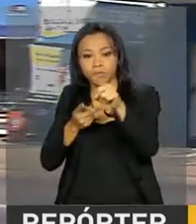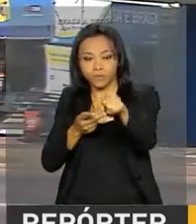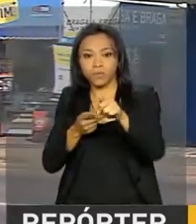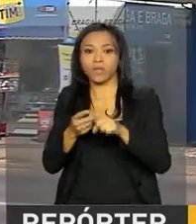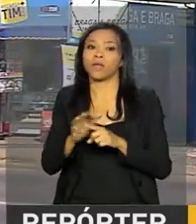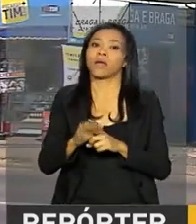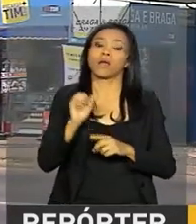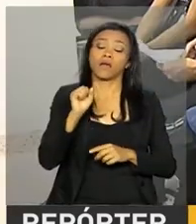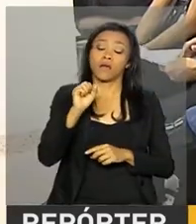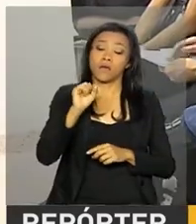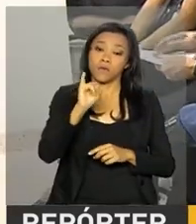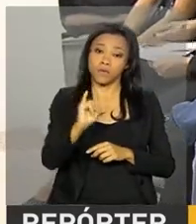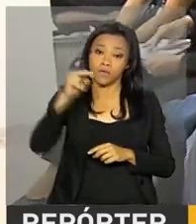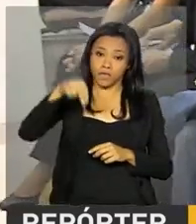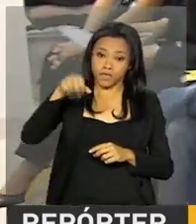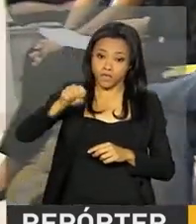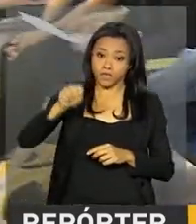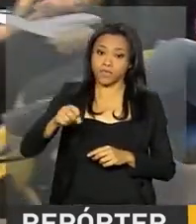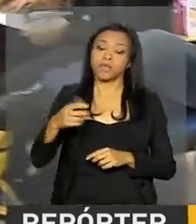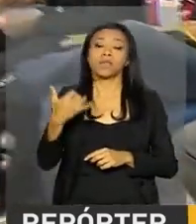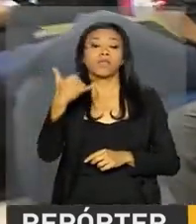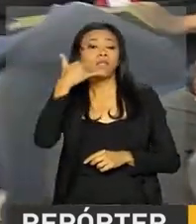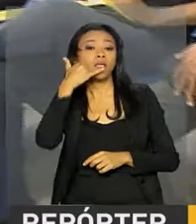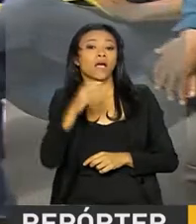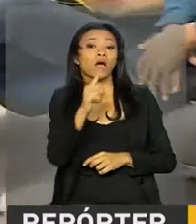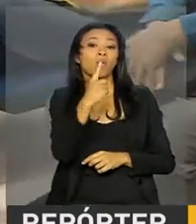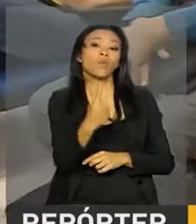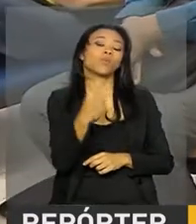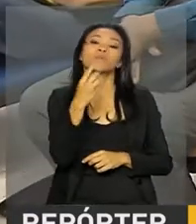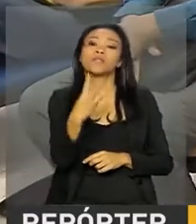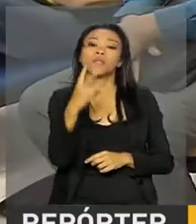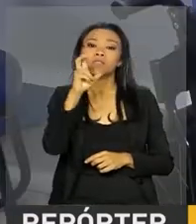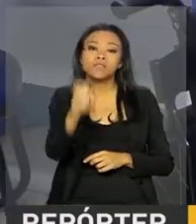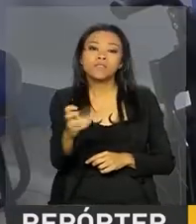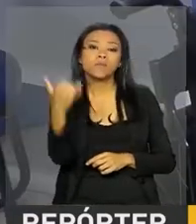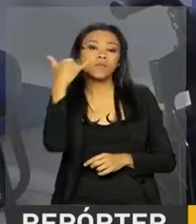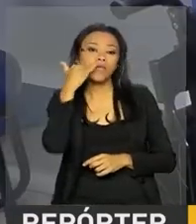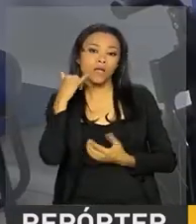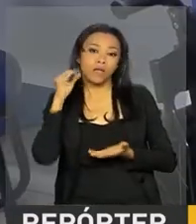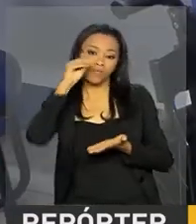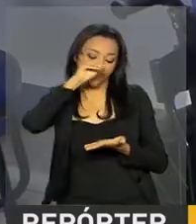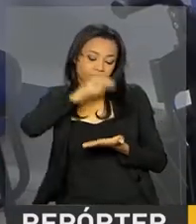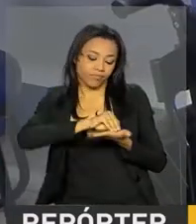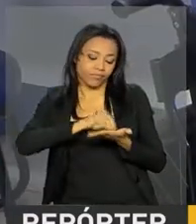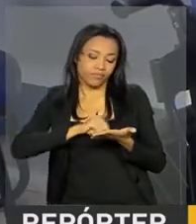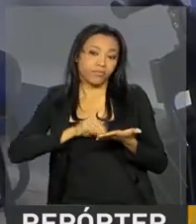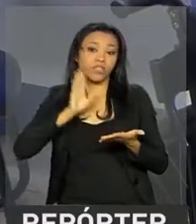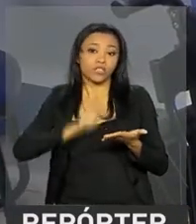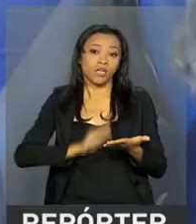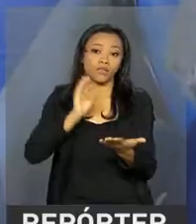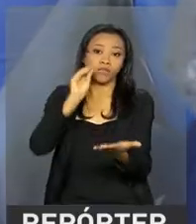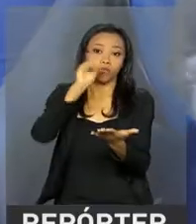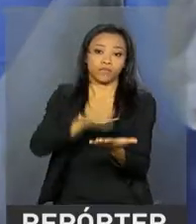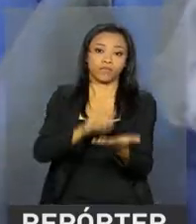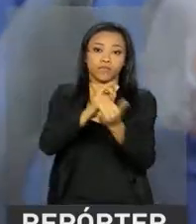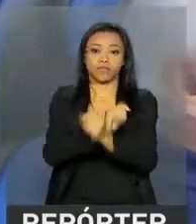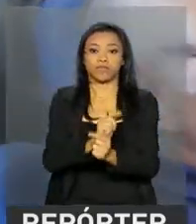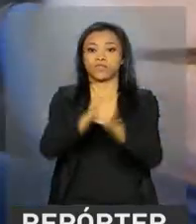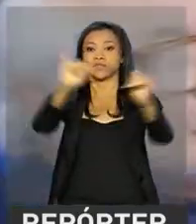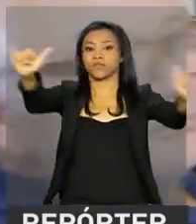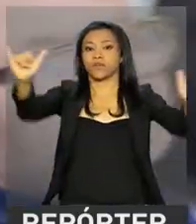telefone 135. A lista das pessoas que devem agendar a perícia foi publicada no Diário Oficial da União